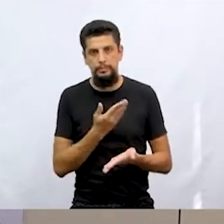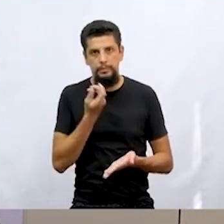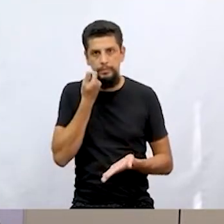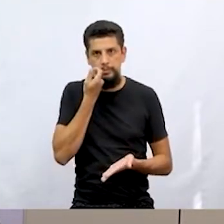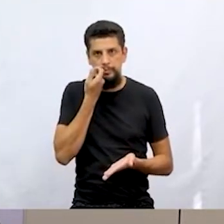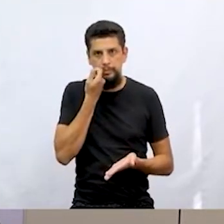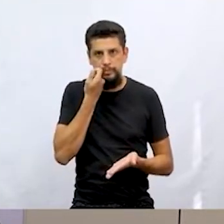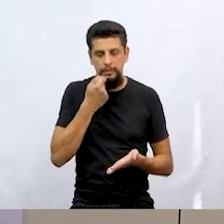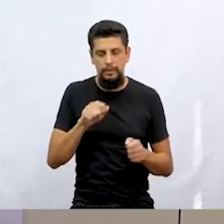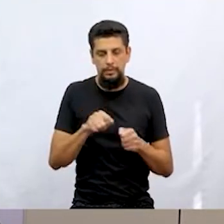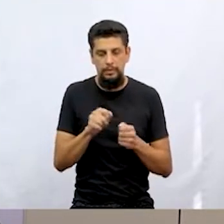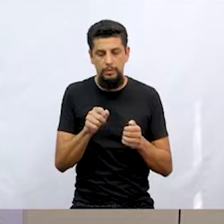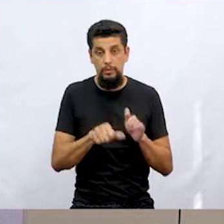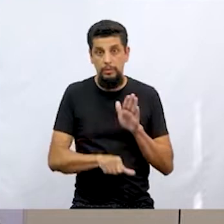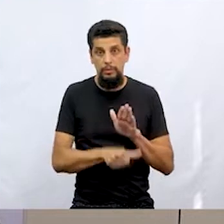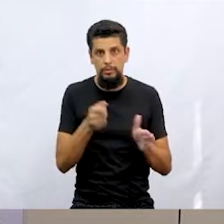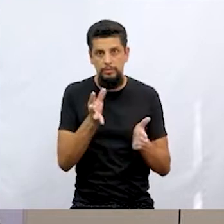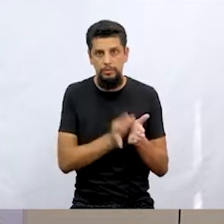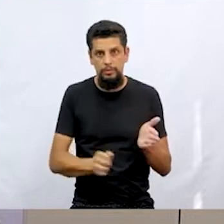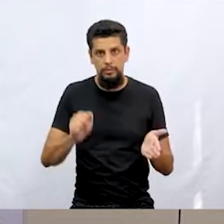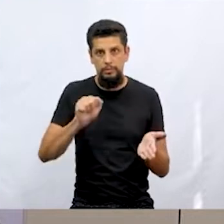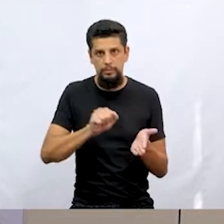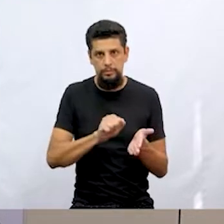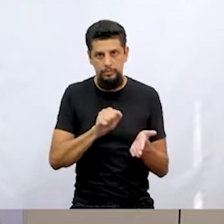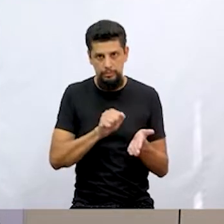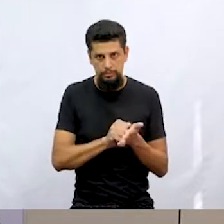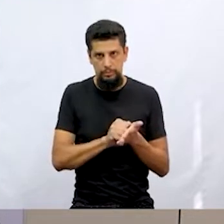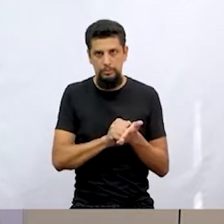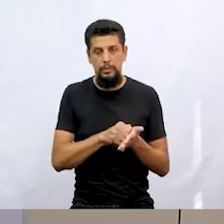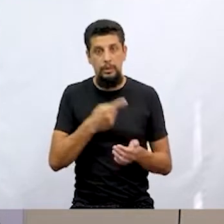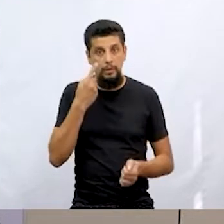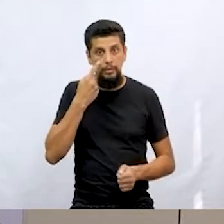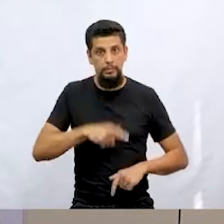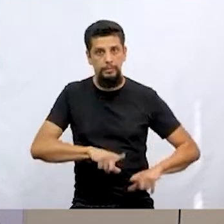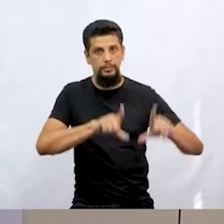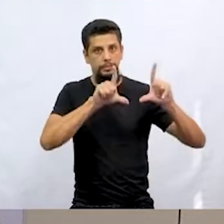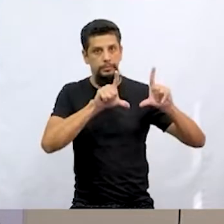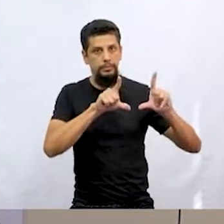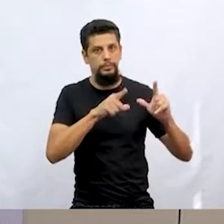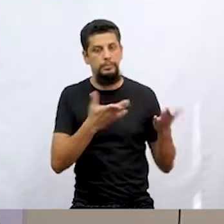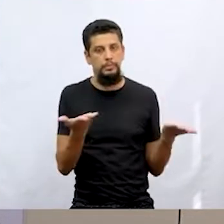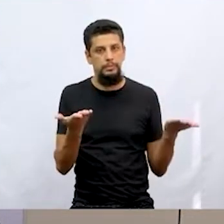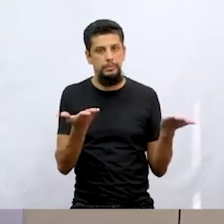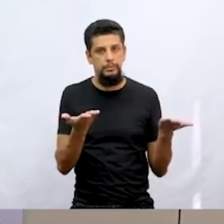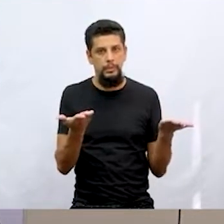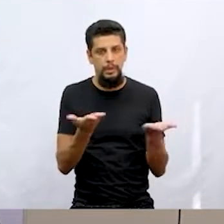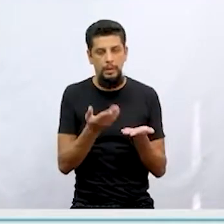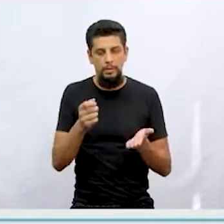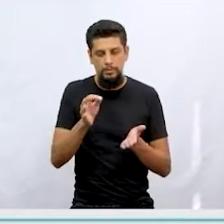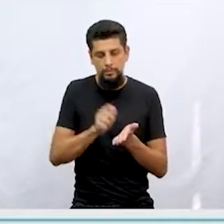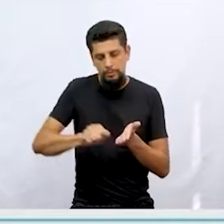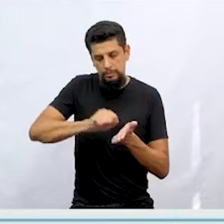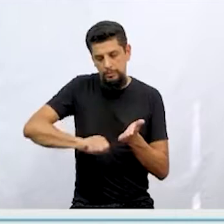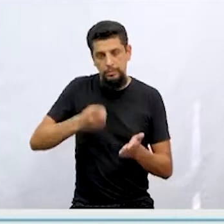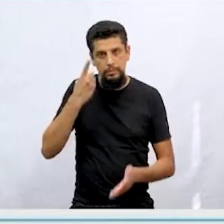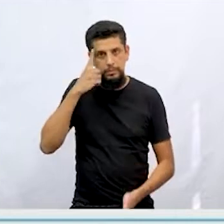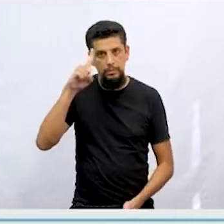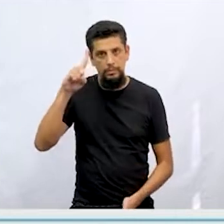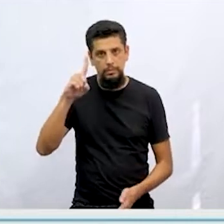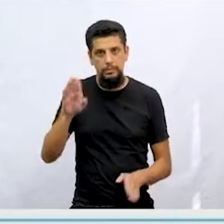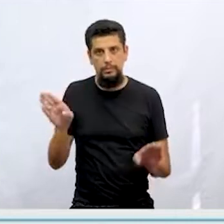o lápis, vamos fazer o registro da aula de hoje. Então, de olho lá na tela, ó, vão escrever a data de